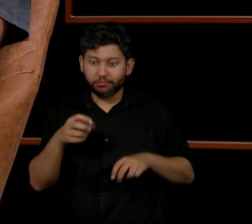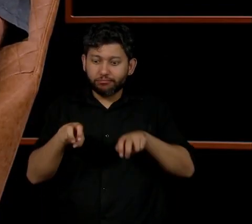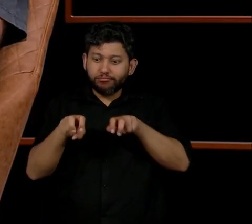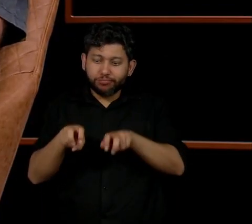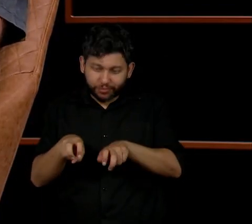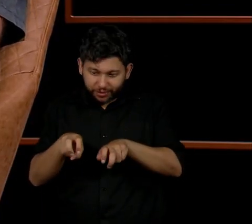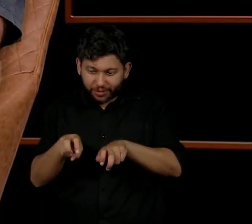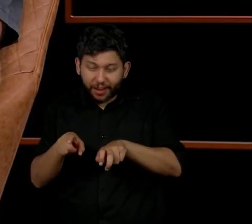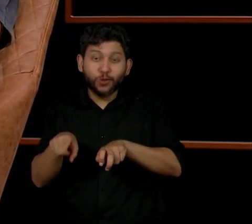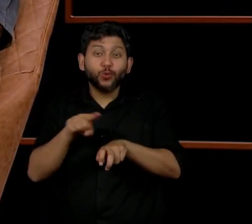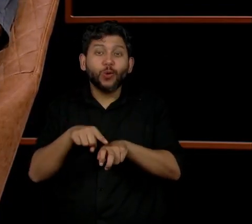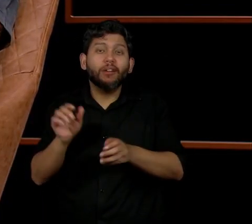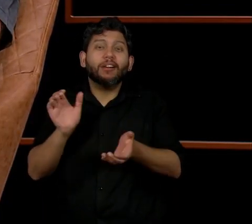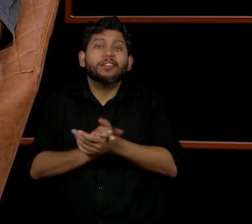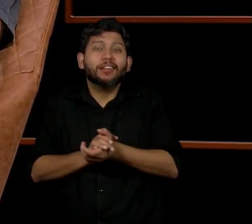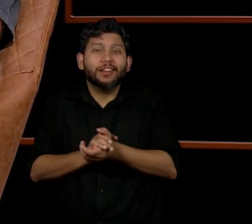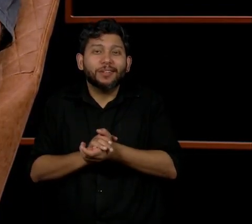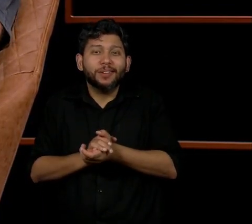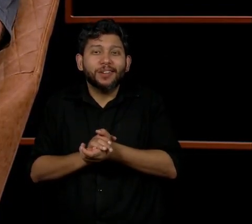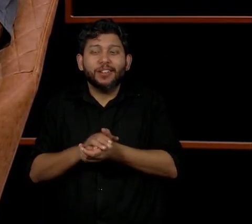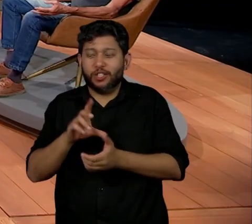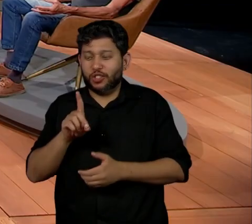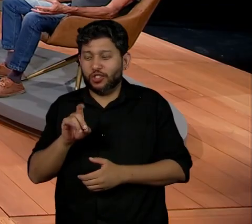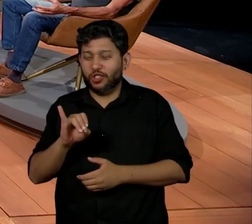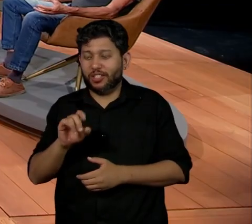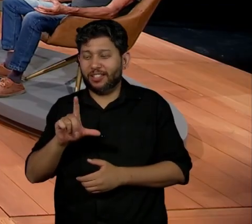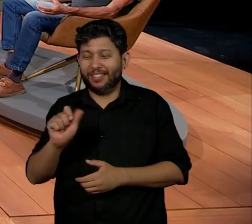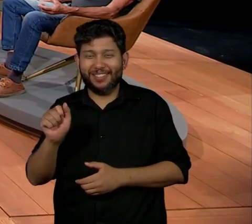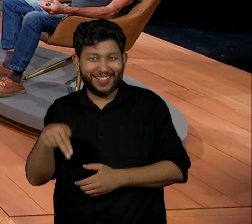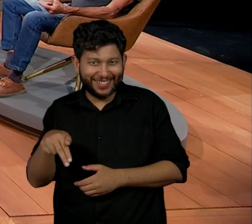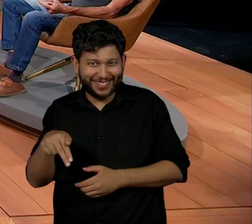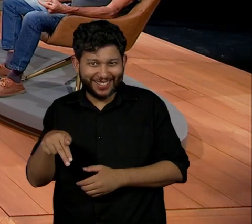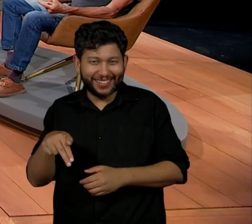filhote veio Dylan, Kate Richards,